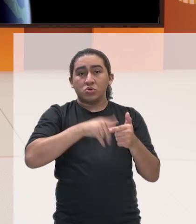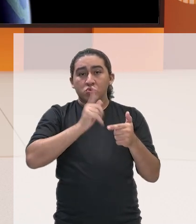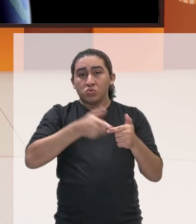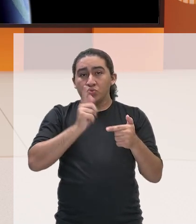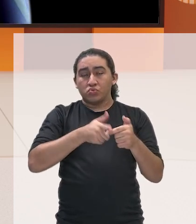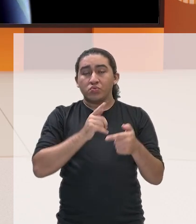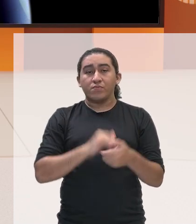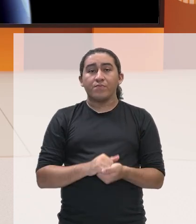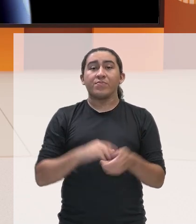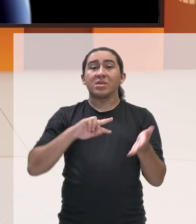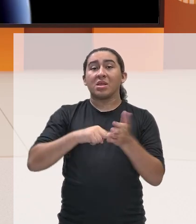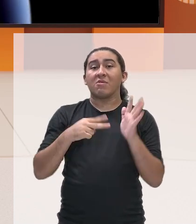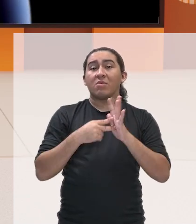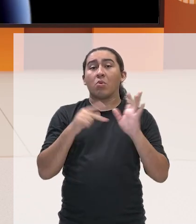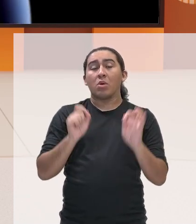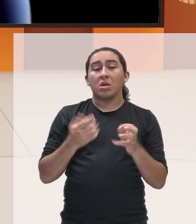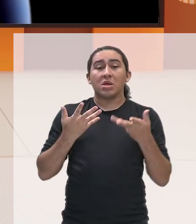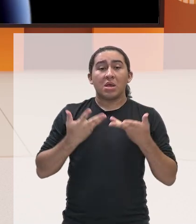é, que aceita